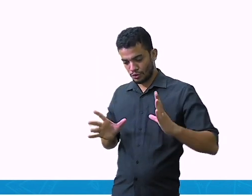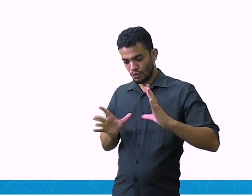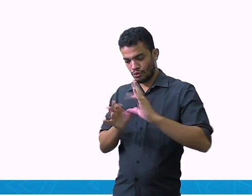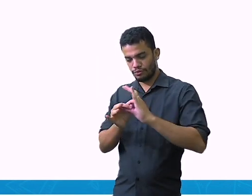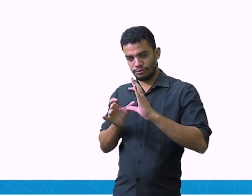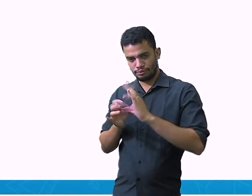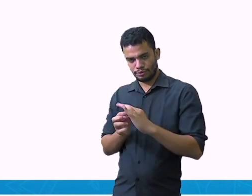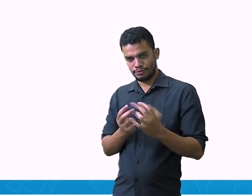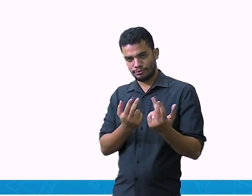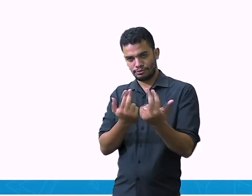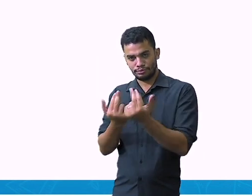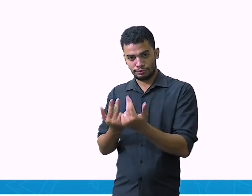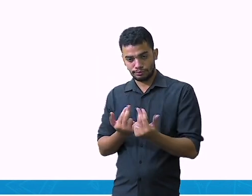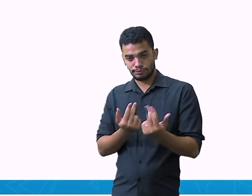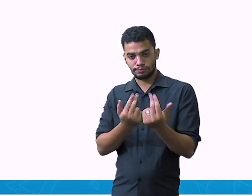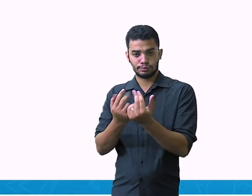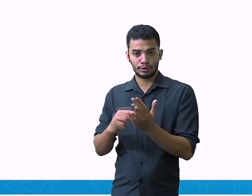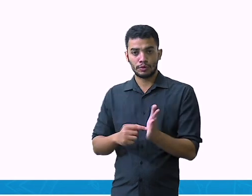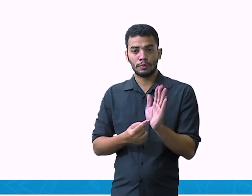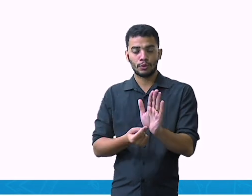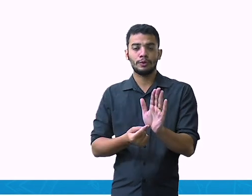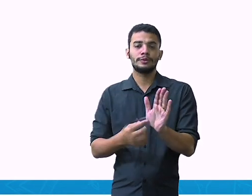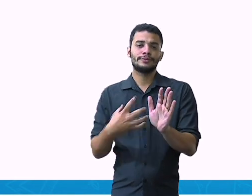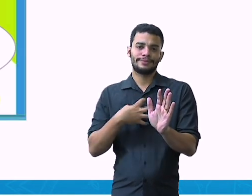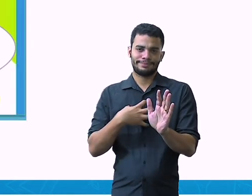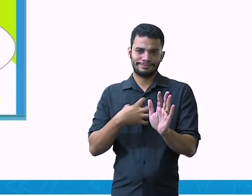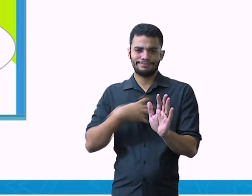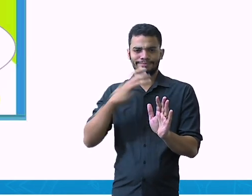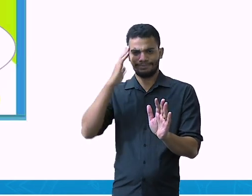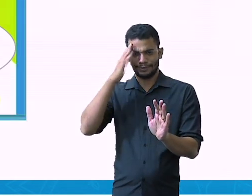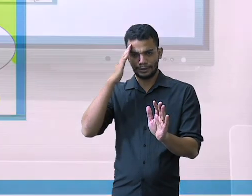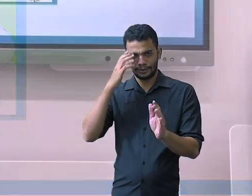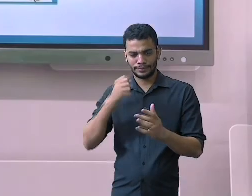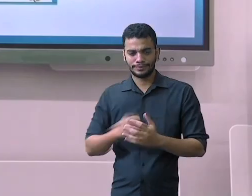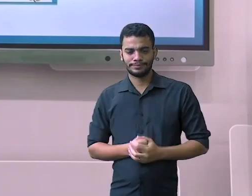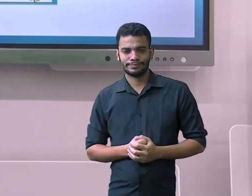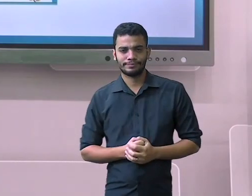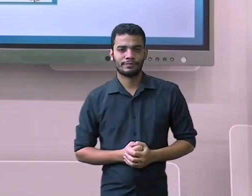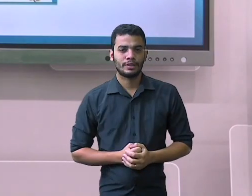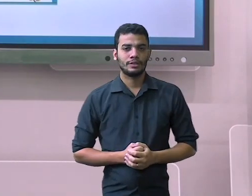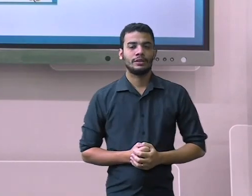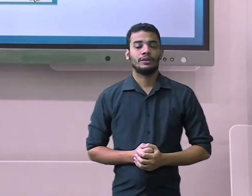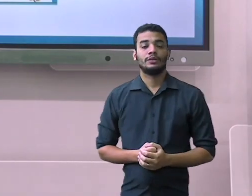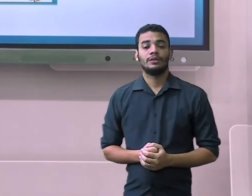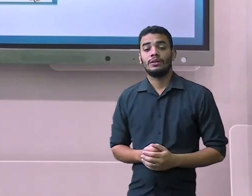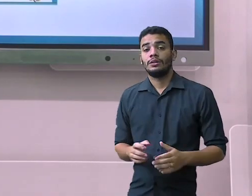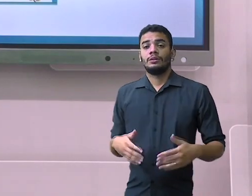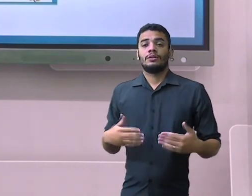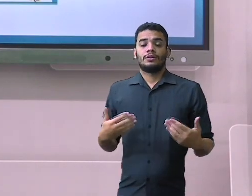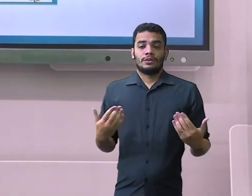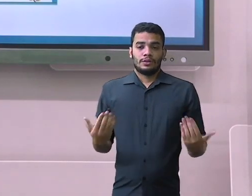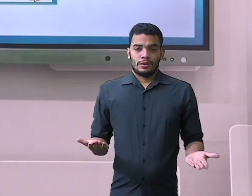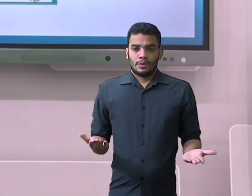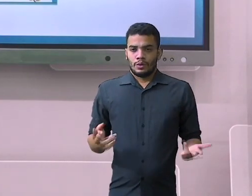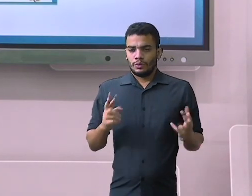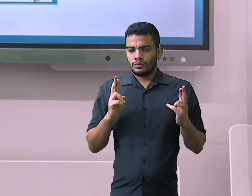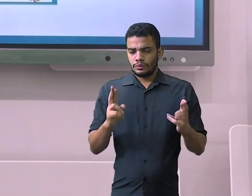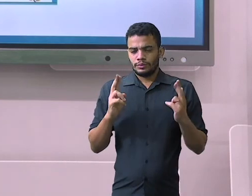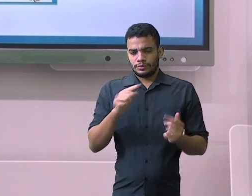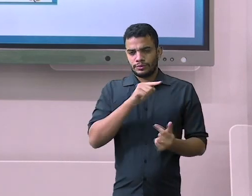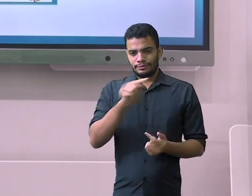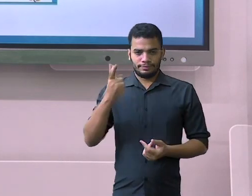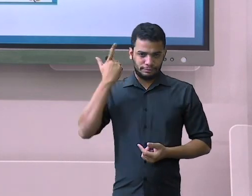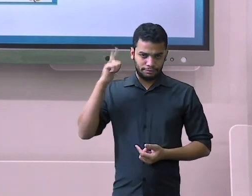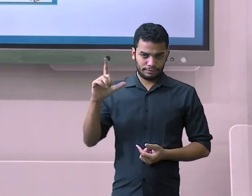Representam a mesma parte do inteiro. Ok, pessoal? Espero que vocês tenham aprendido. Se